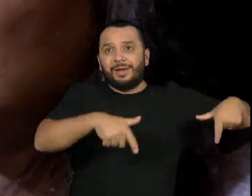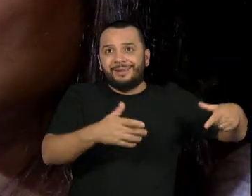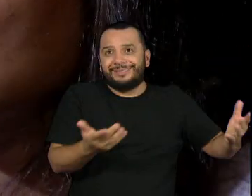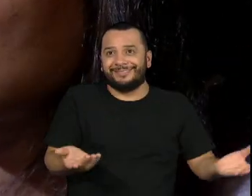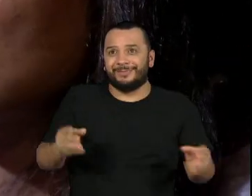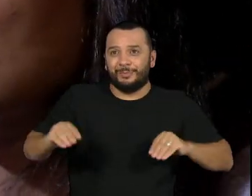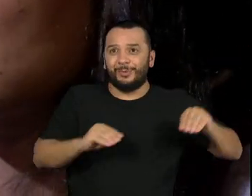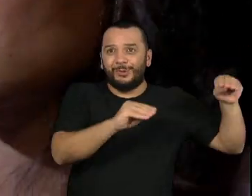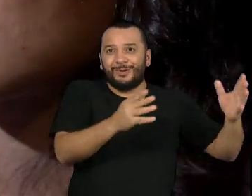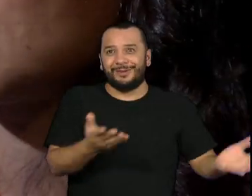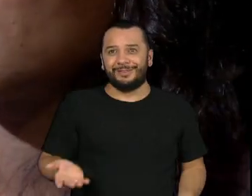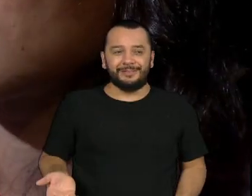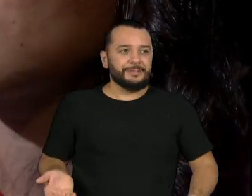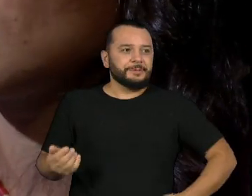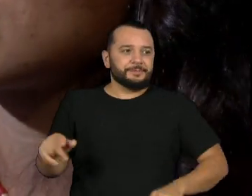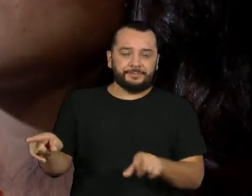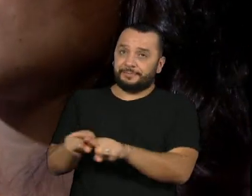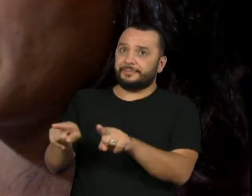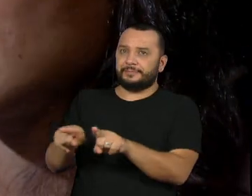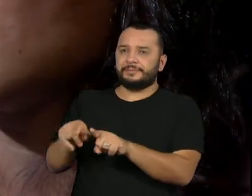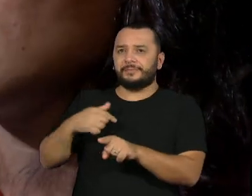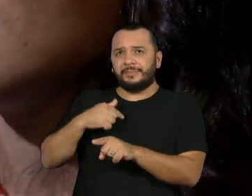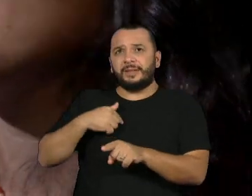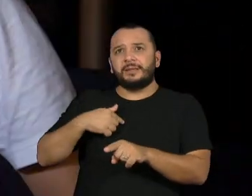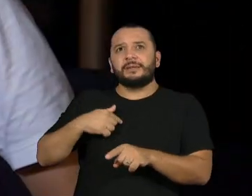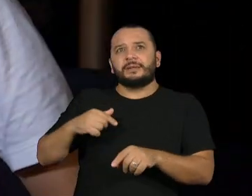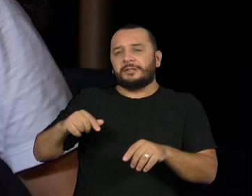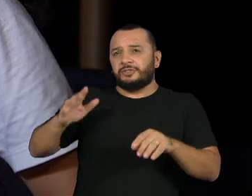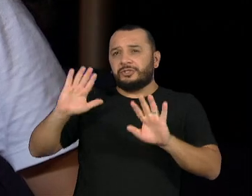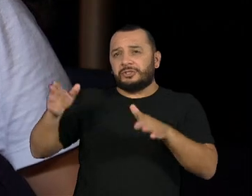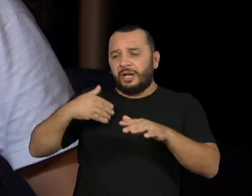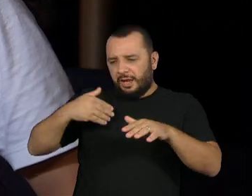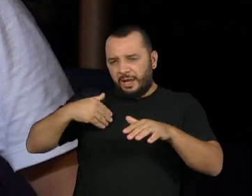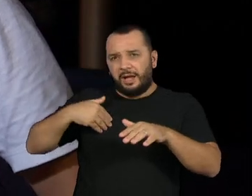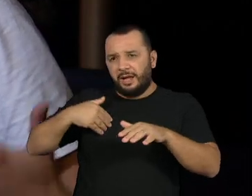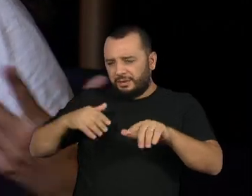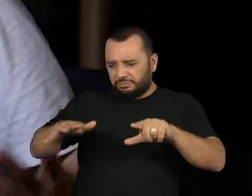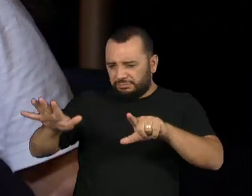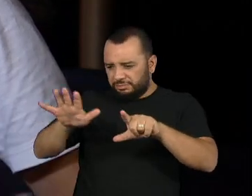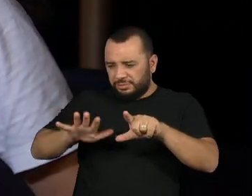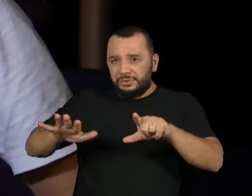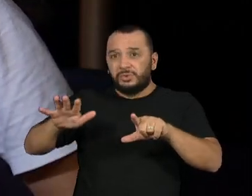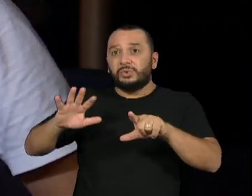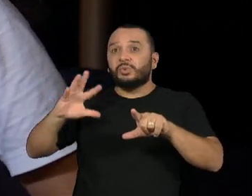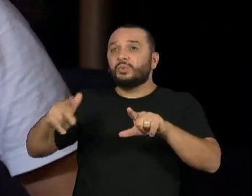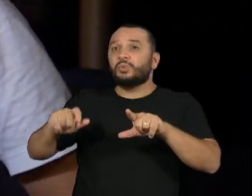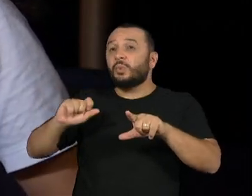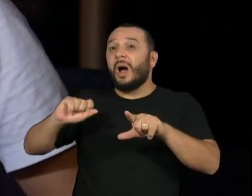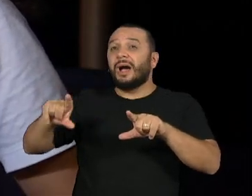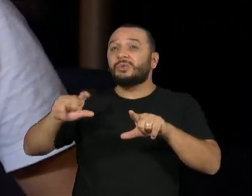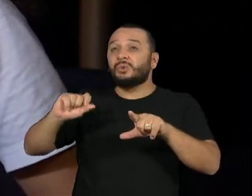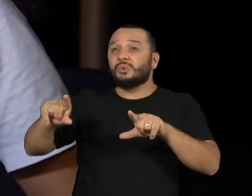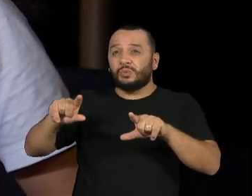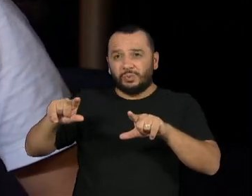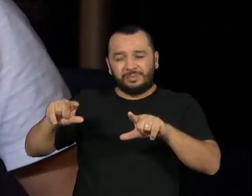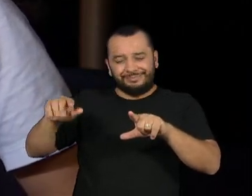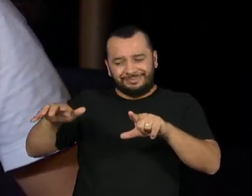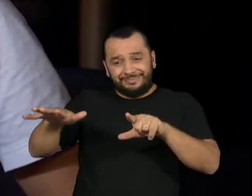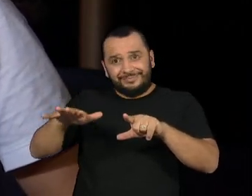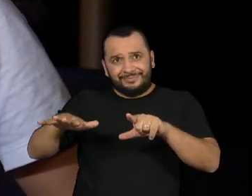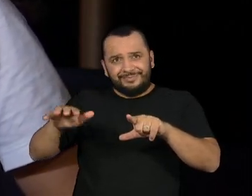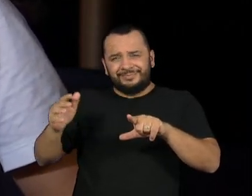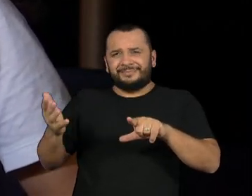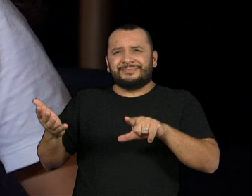essa carta, as cartas náuticas que mostram tudo azul no mar, e mesmo quando eu estou navegando, eu não enxergo o que está embaixo d'água, né? Mas bastaria eu colocar